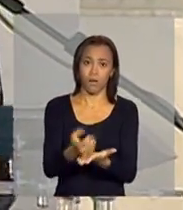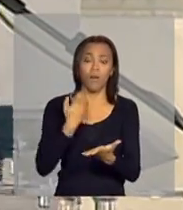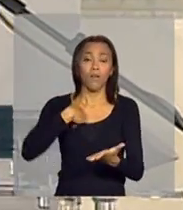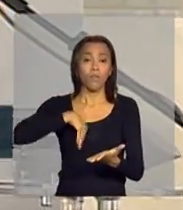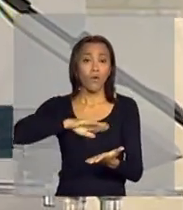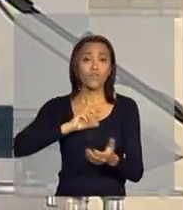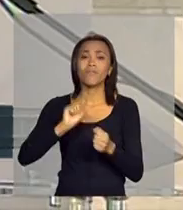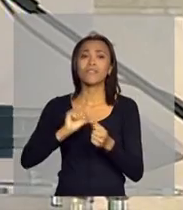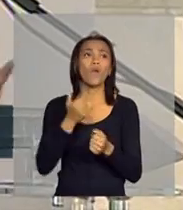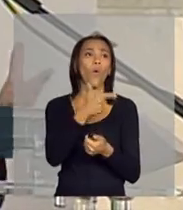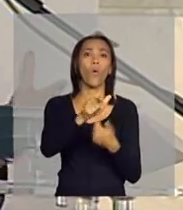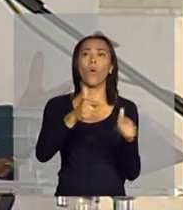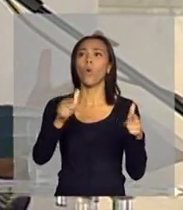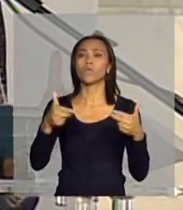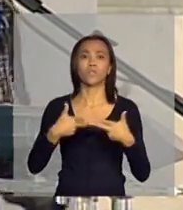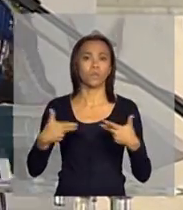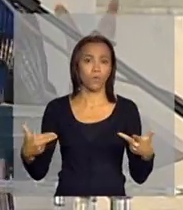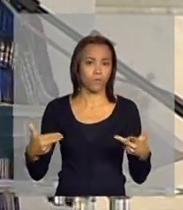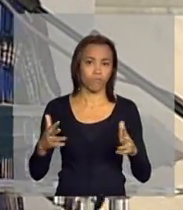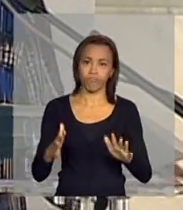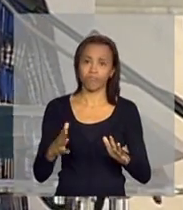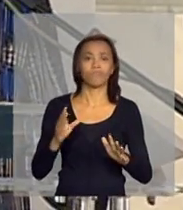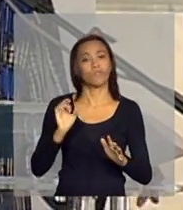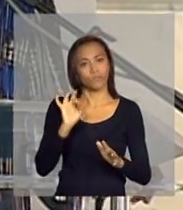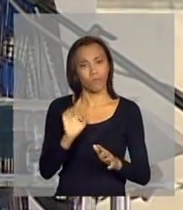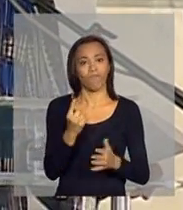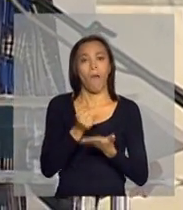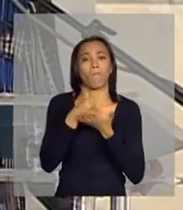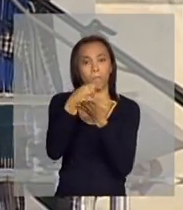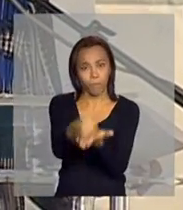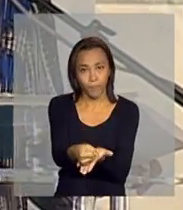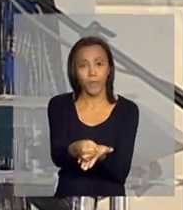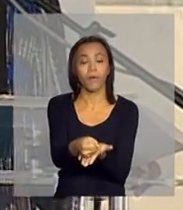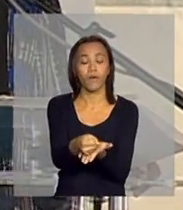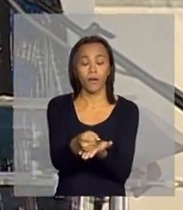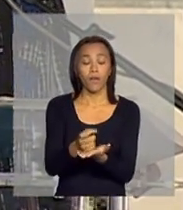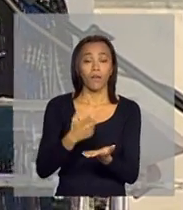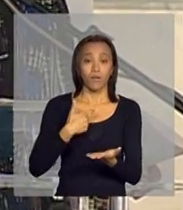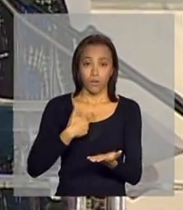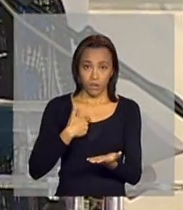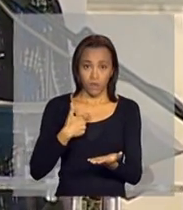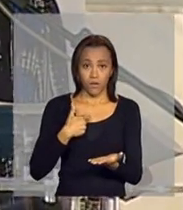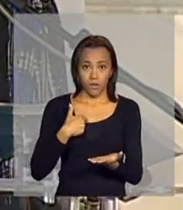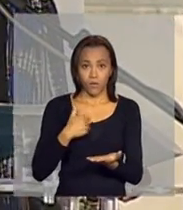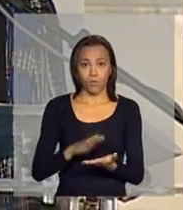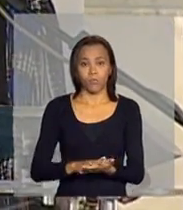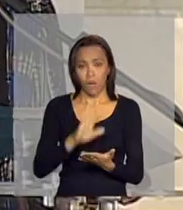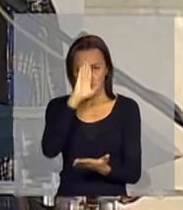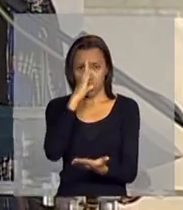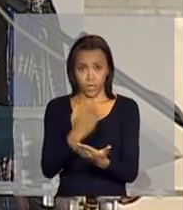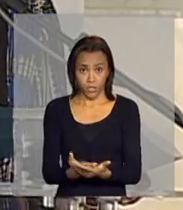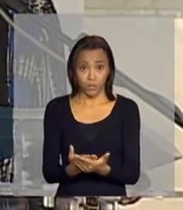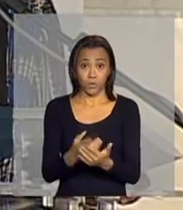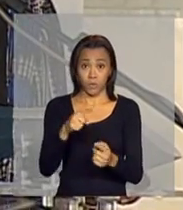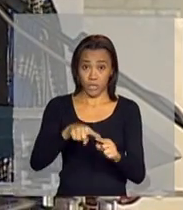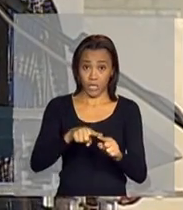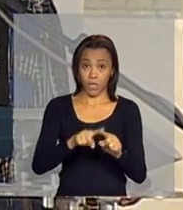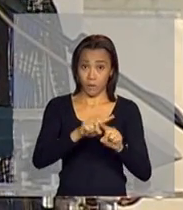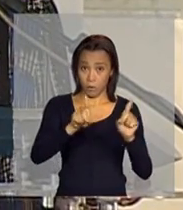de fazer outra coisa a não ser apoiar. Eu considero que o plano agrícola e pecuário,